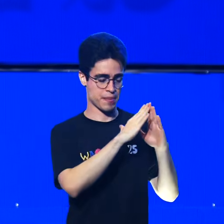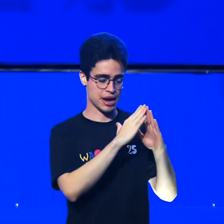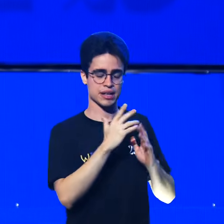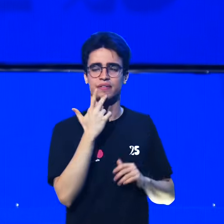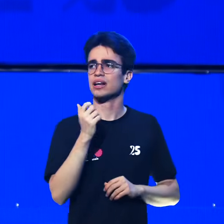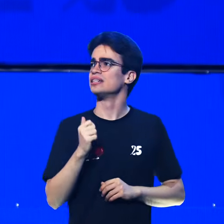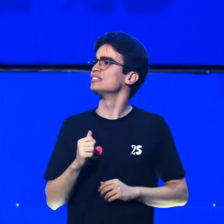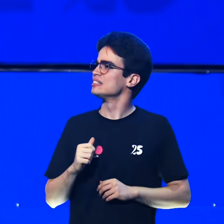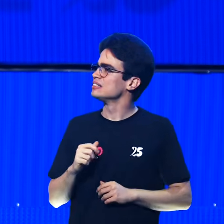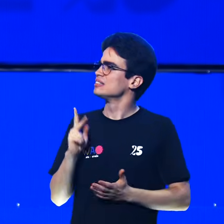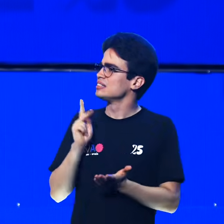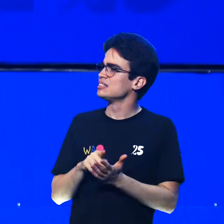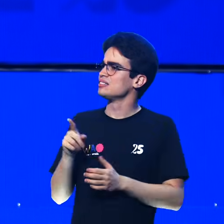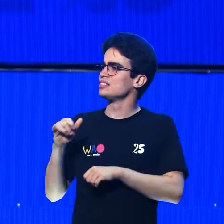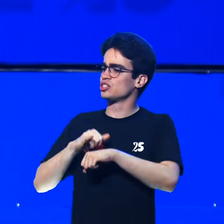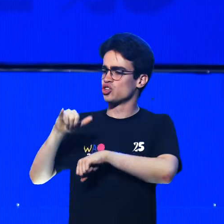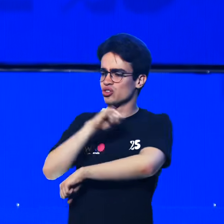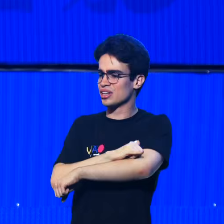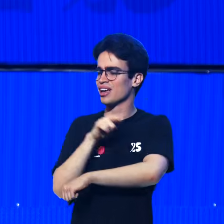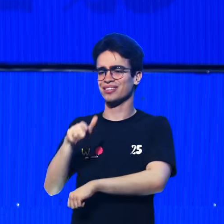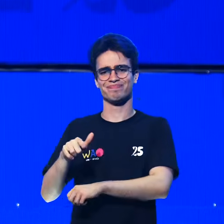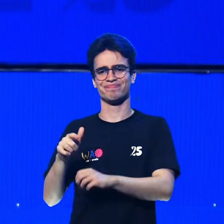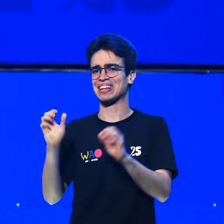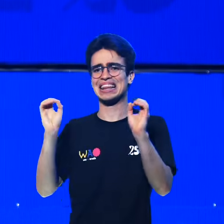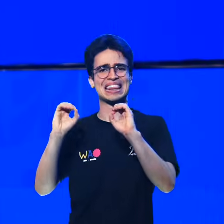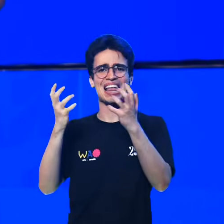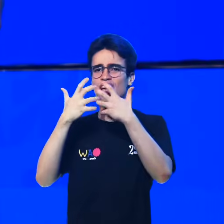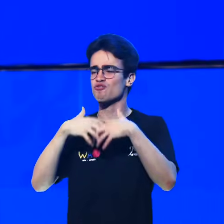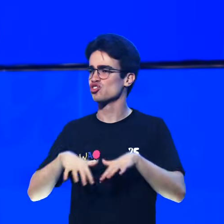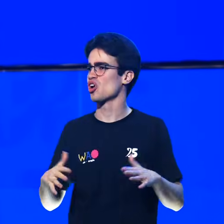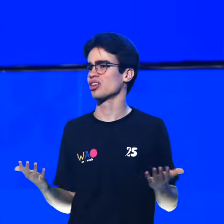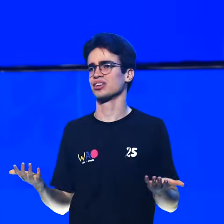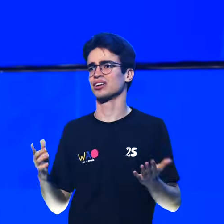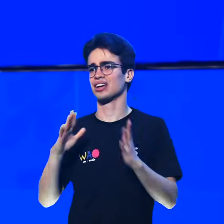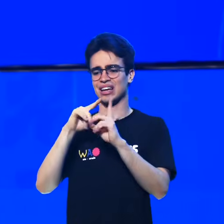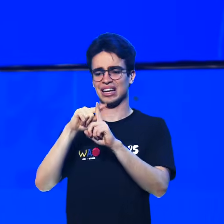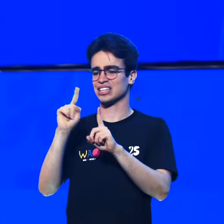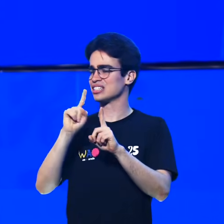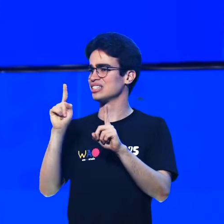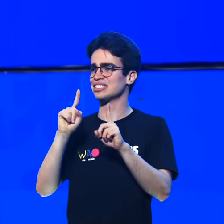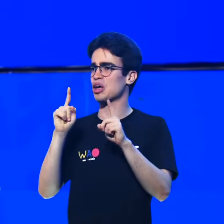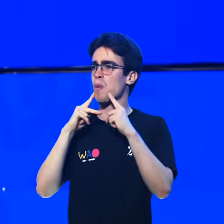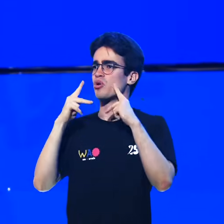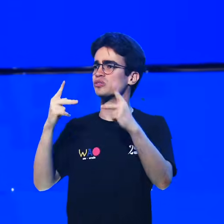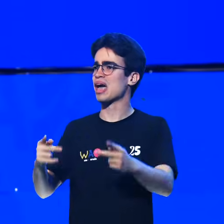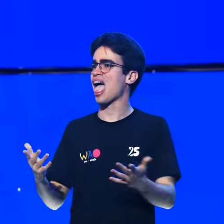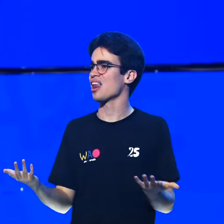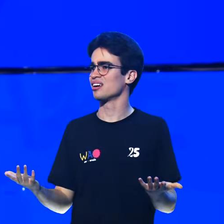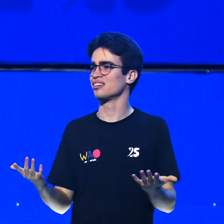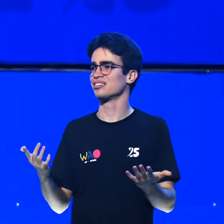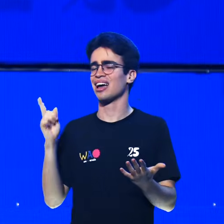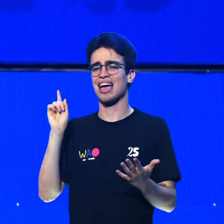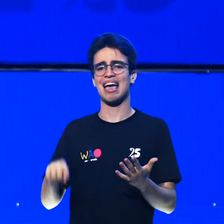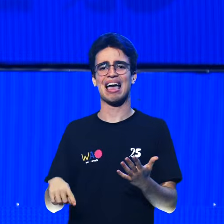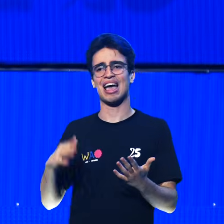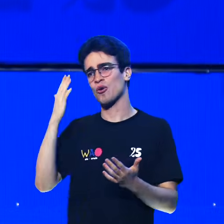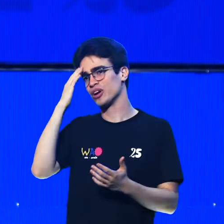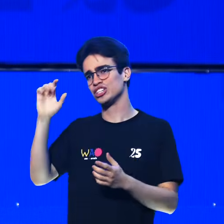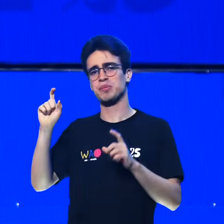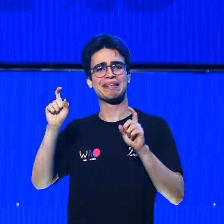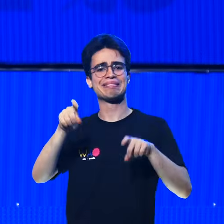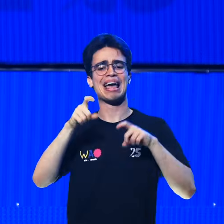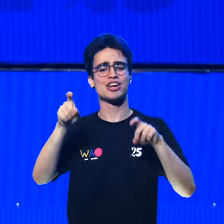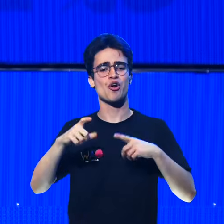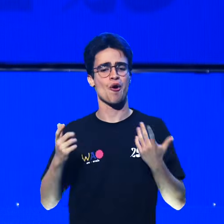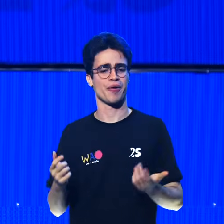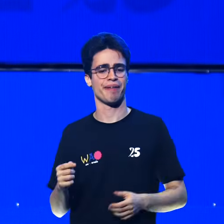realmente, São José nada funciona. São José, a igreja aqui não prospera. É interior de Curitiba. Não